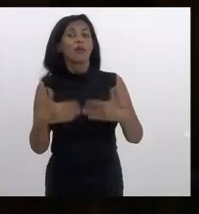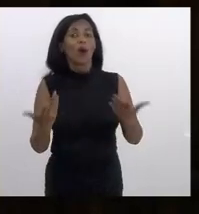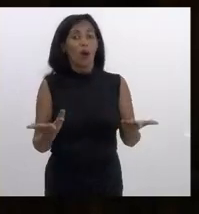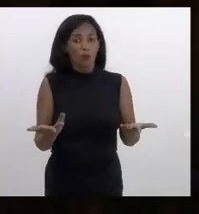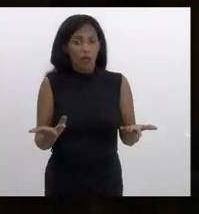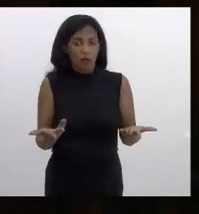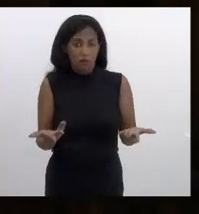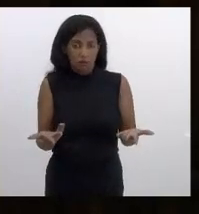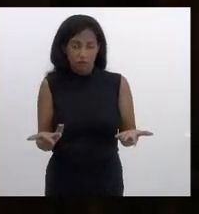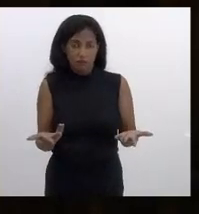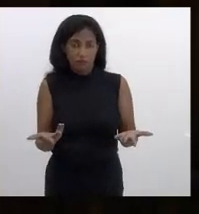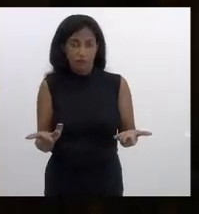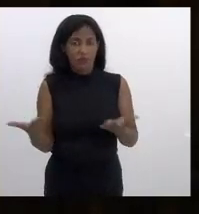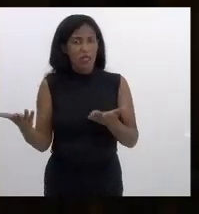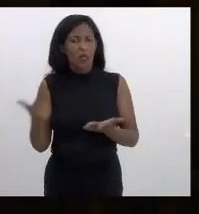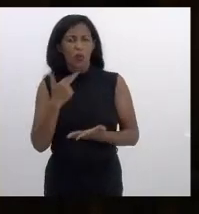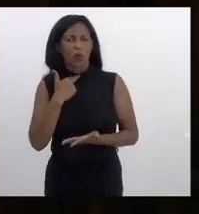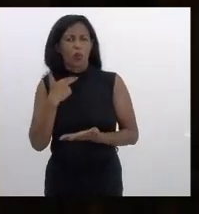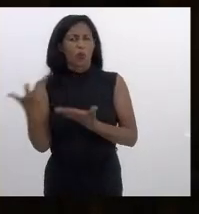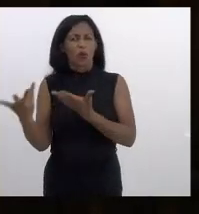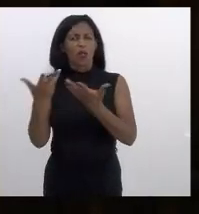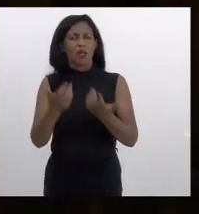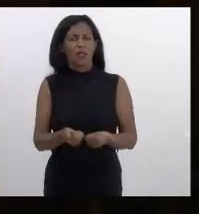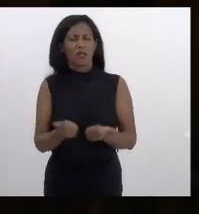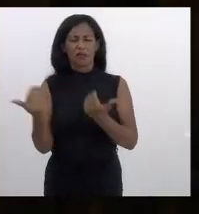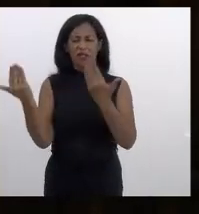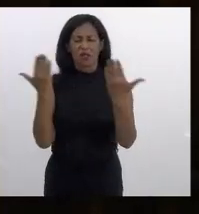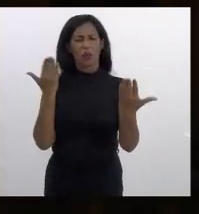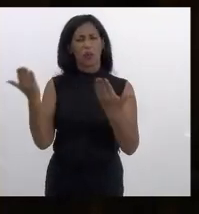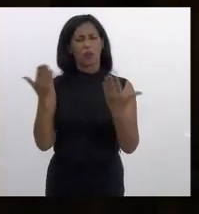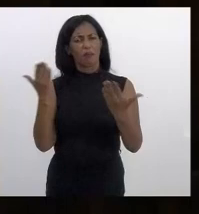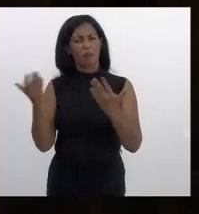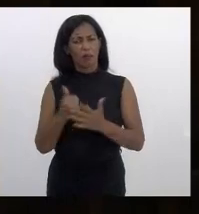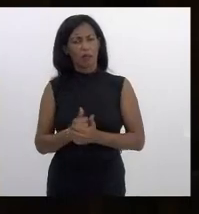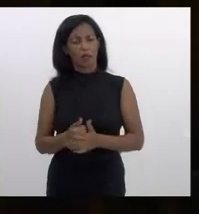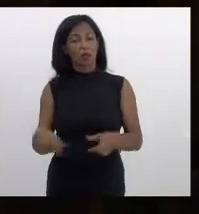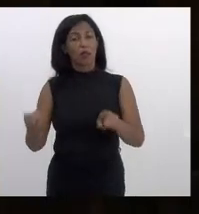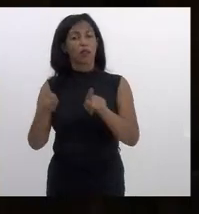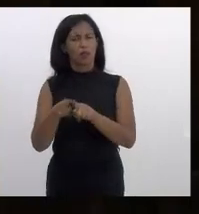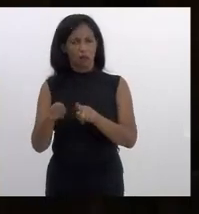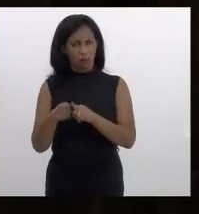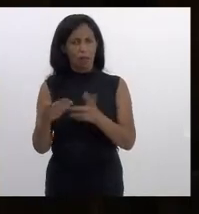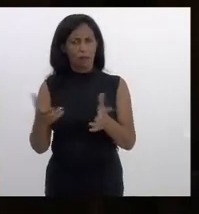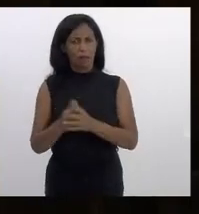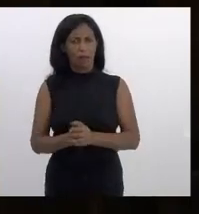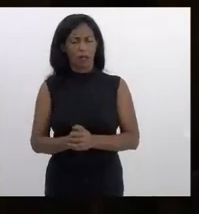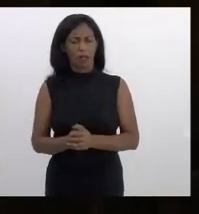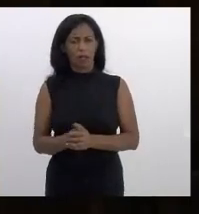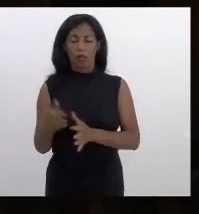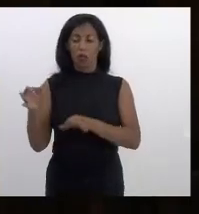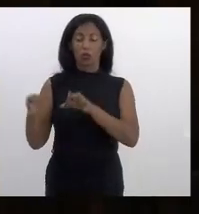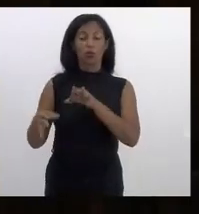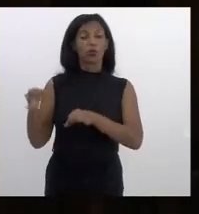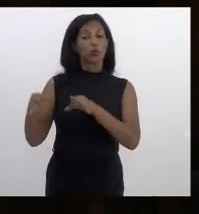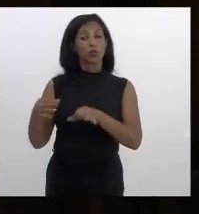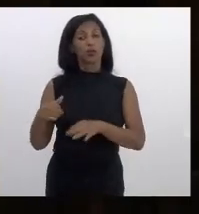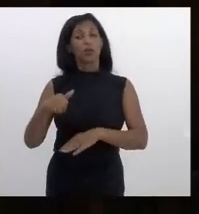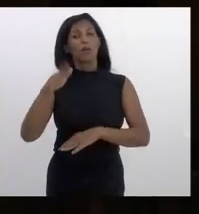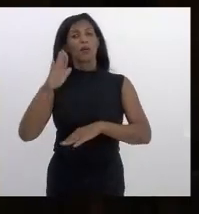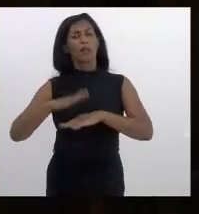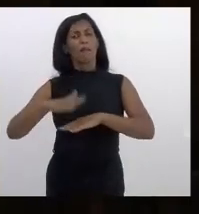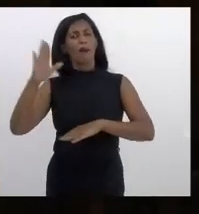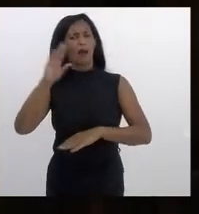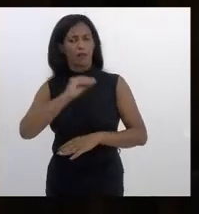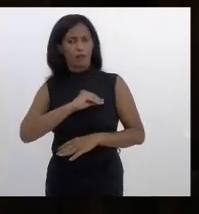tá então é inadmissível que se faça essa comparação e outra coisa tá Não é questão de Justiça Mas quem